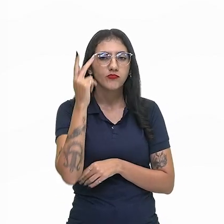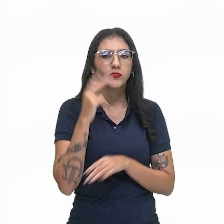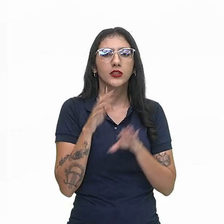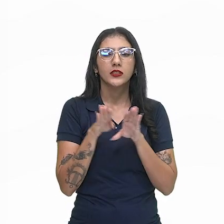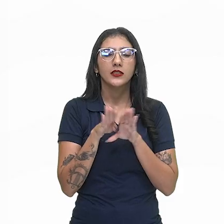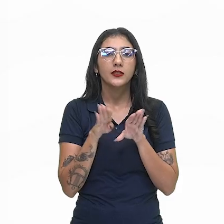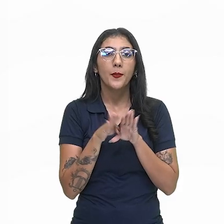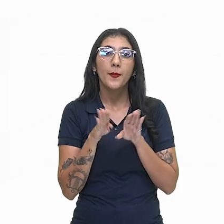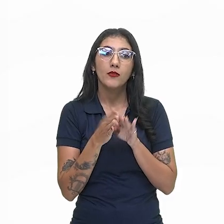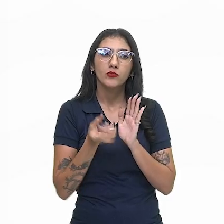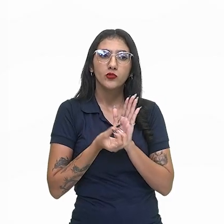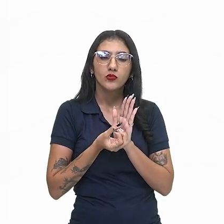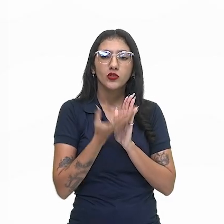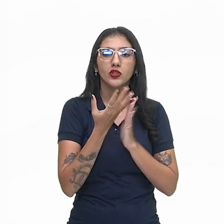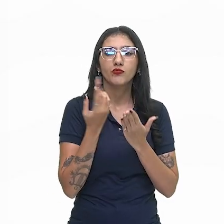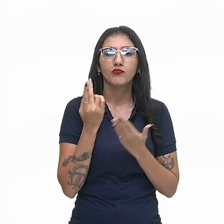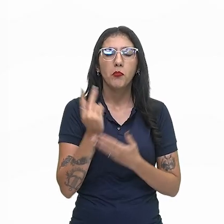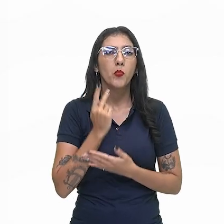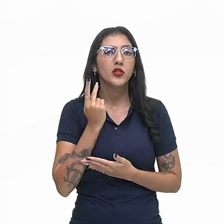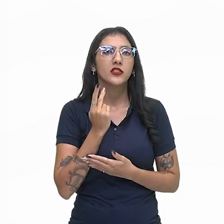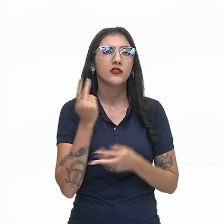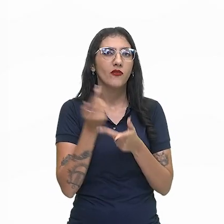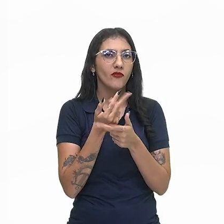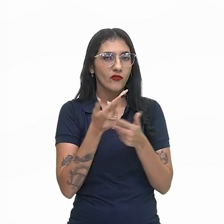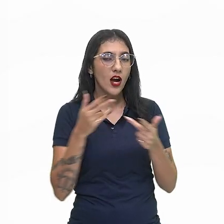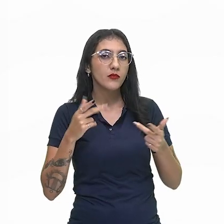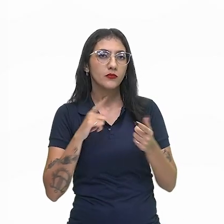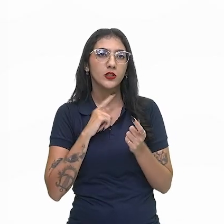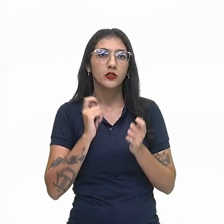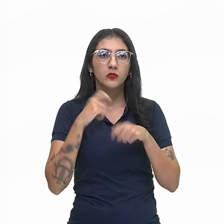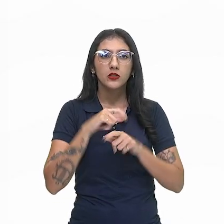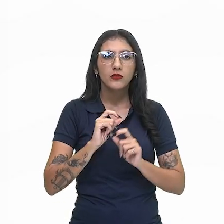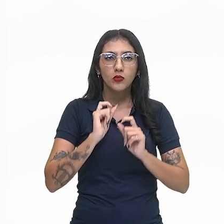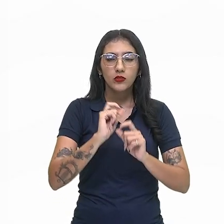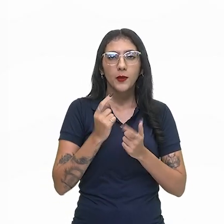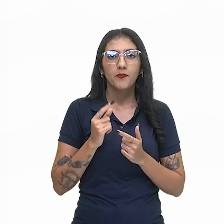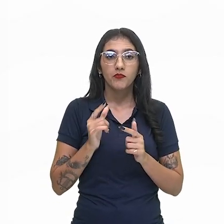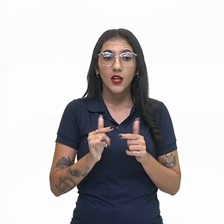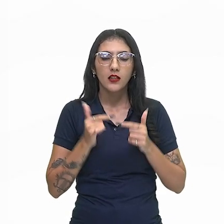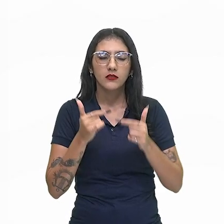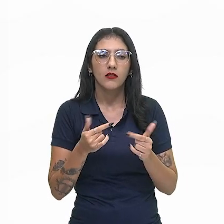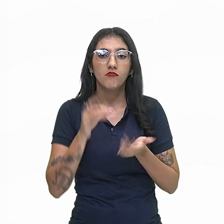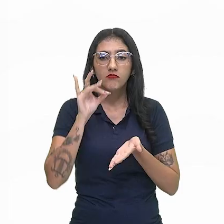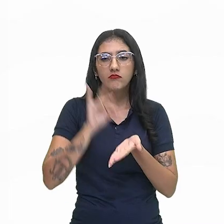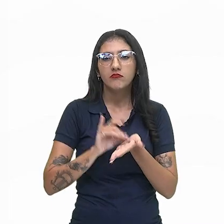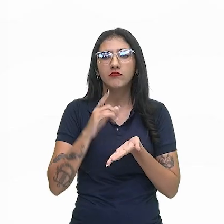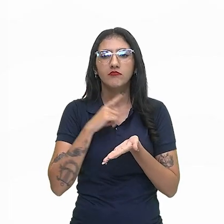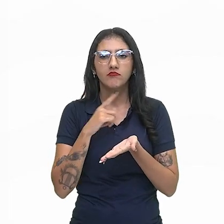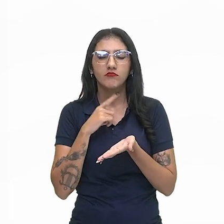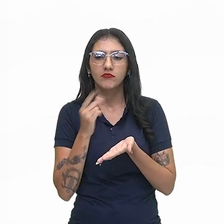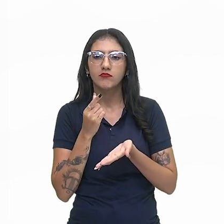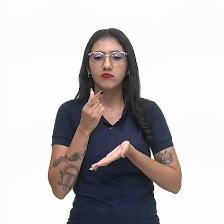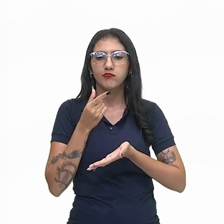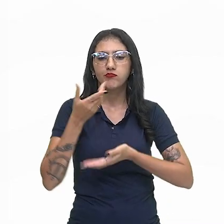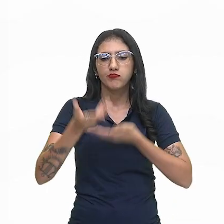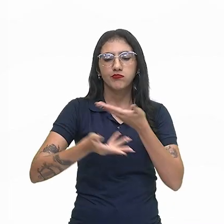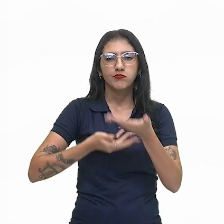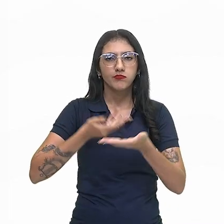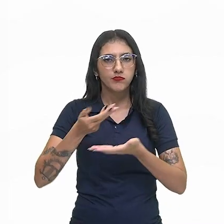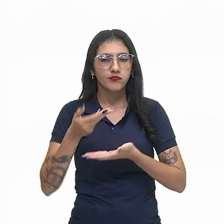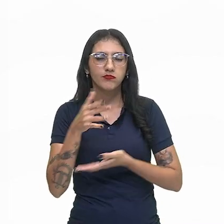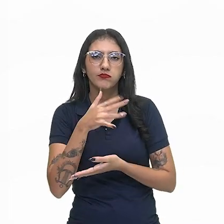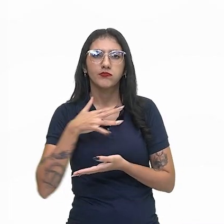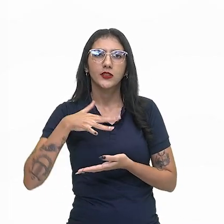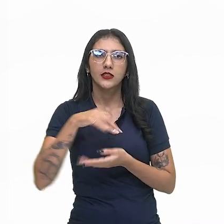mesmo criando políticas públicas para, na realidade, atender a estas demandas